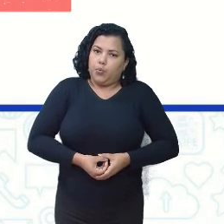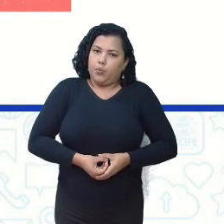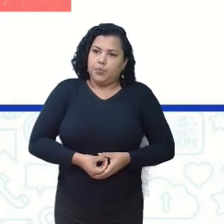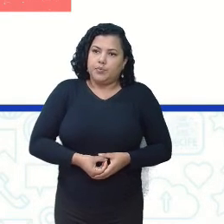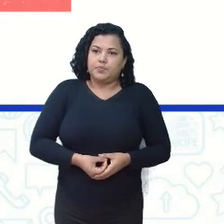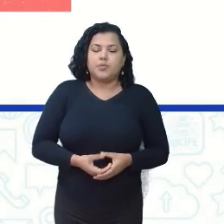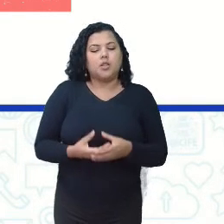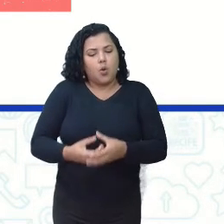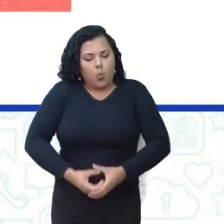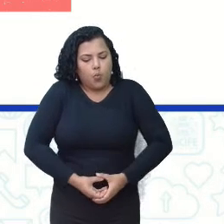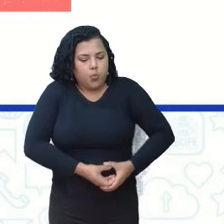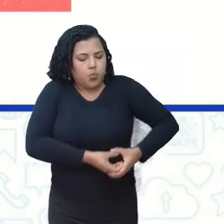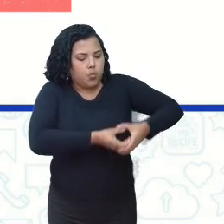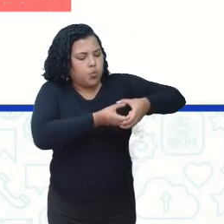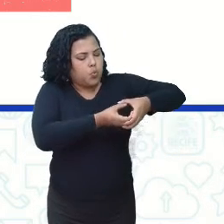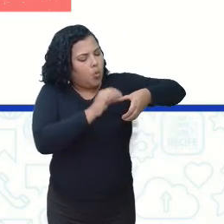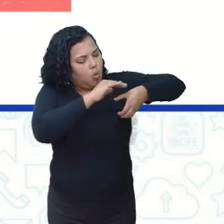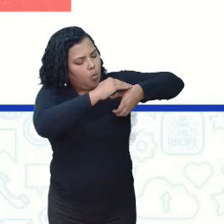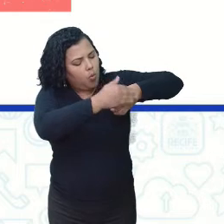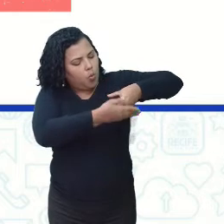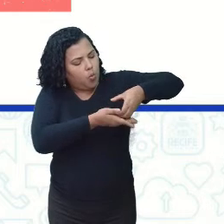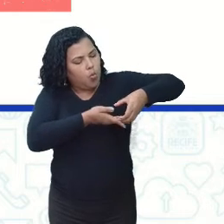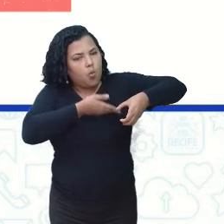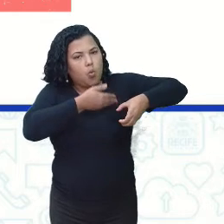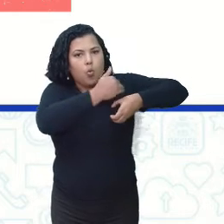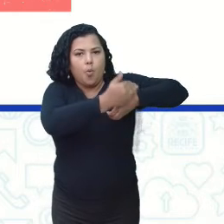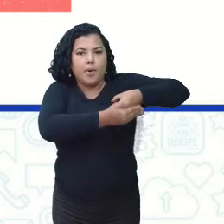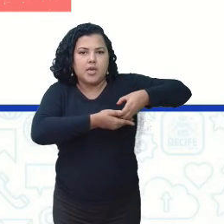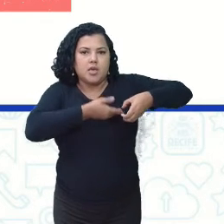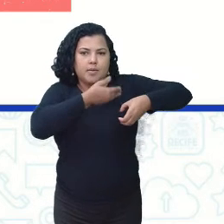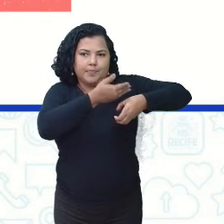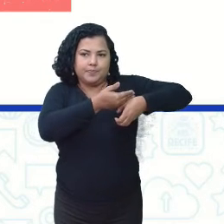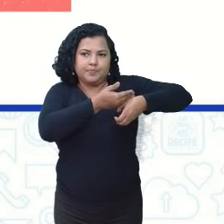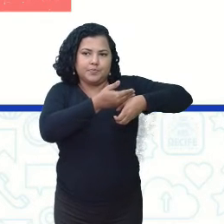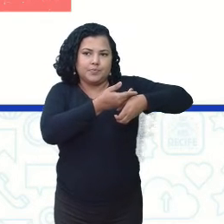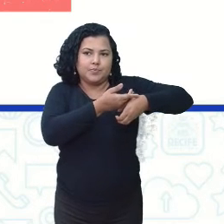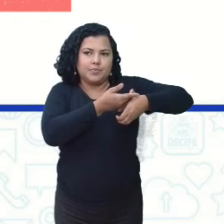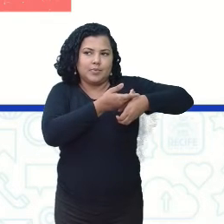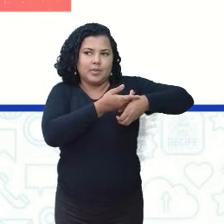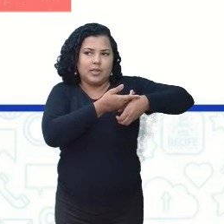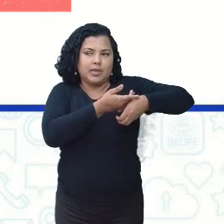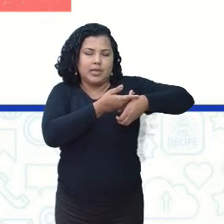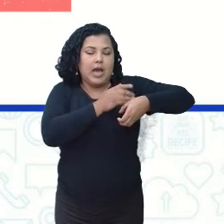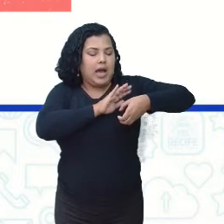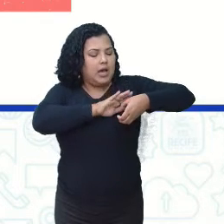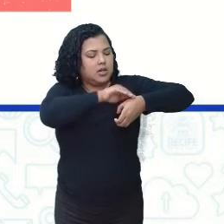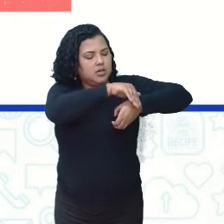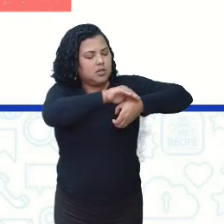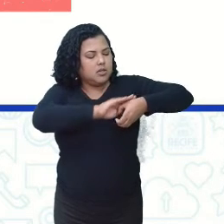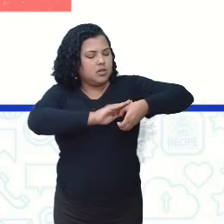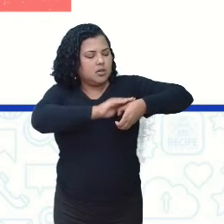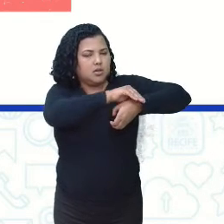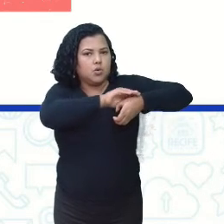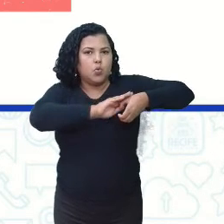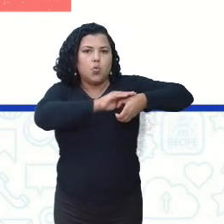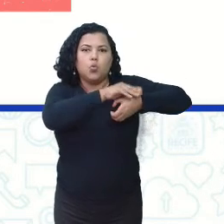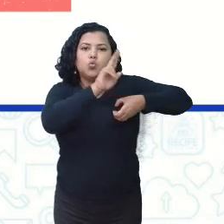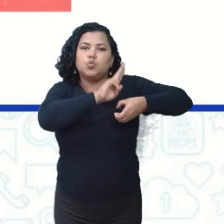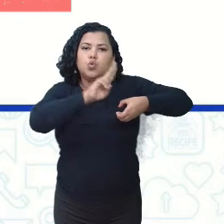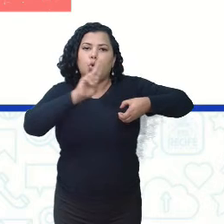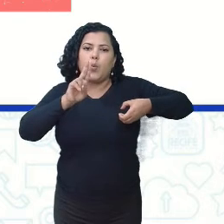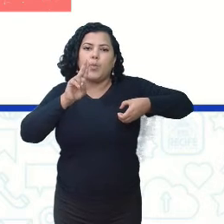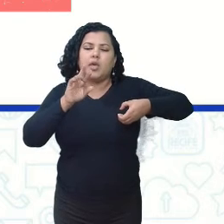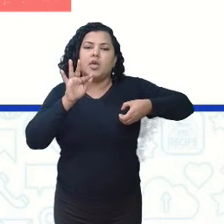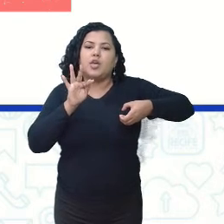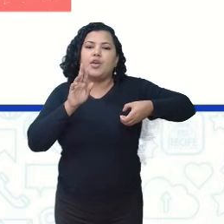O corpo do útero é a porção dilatada do útero. A região superior é chamada de